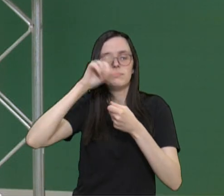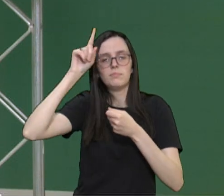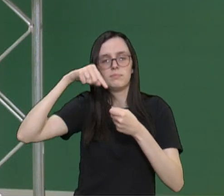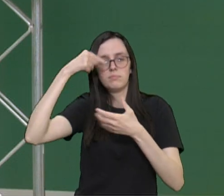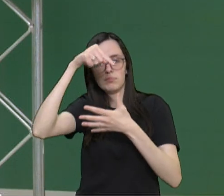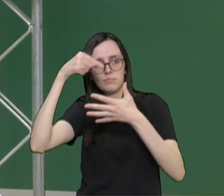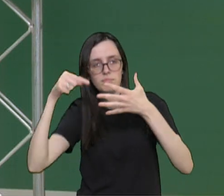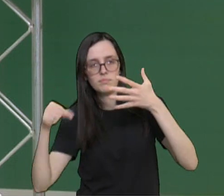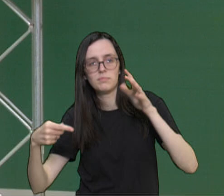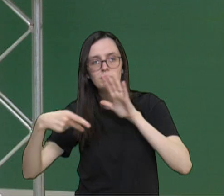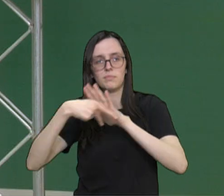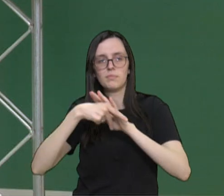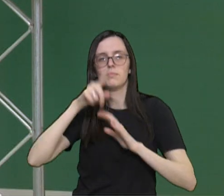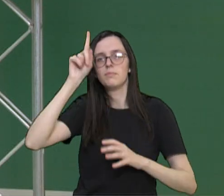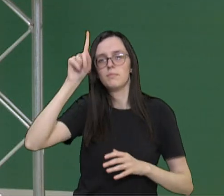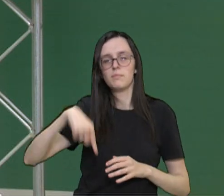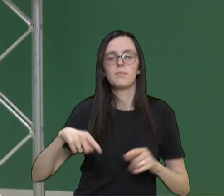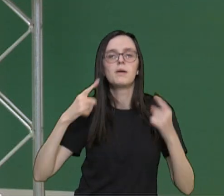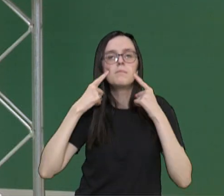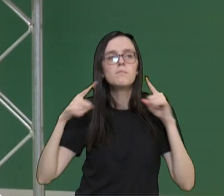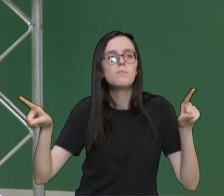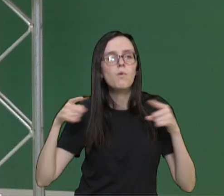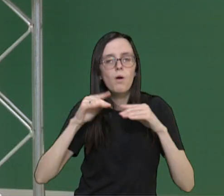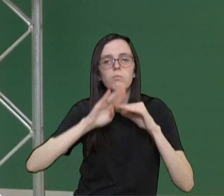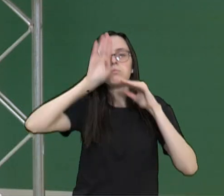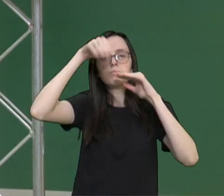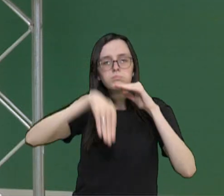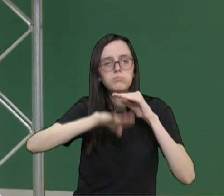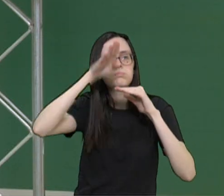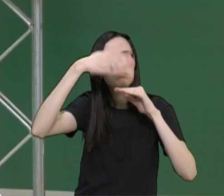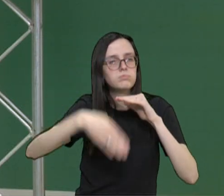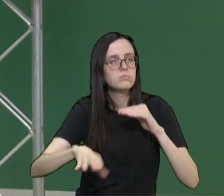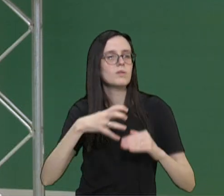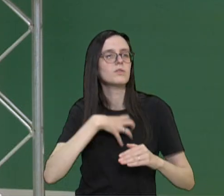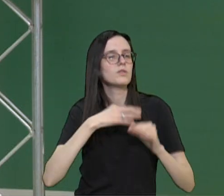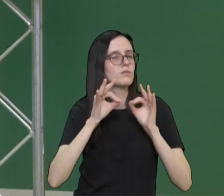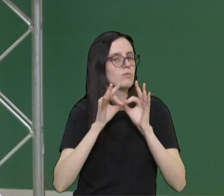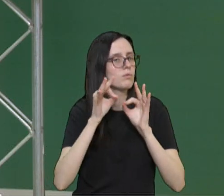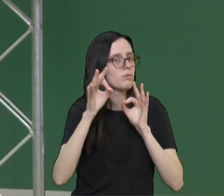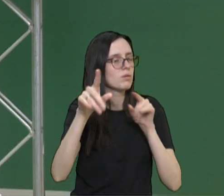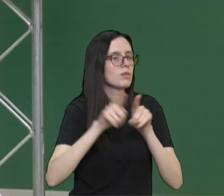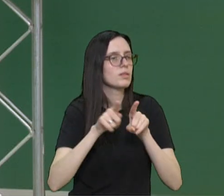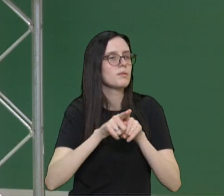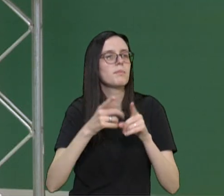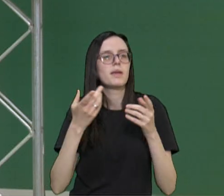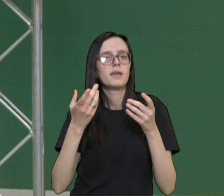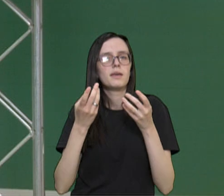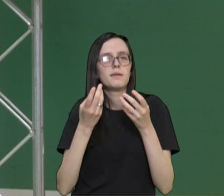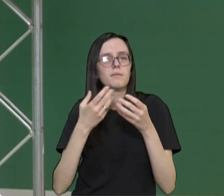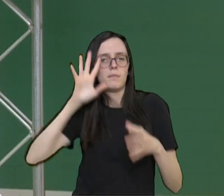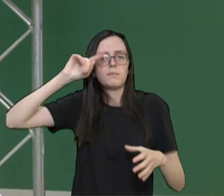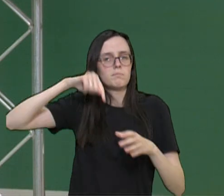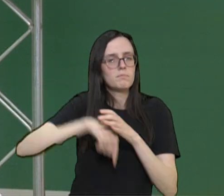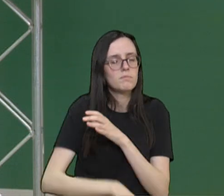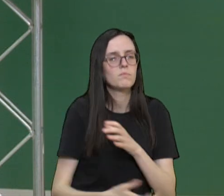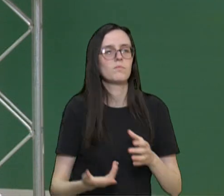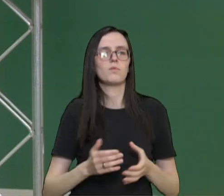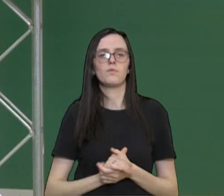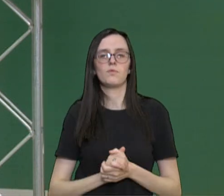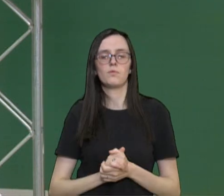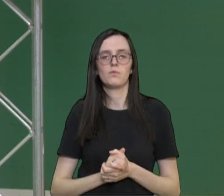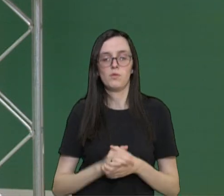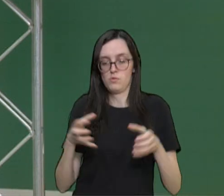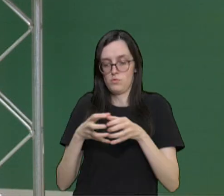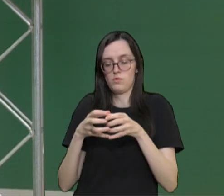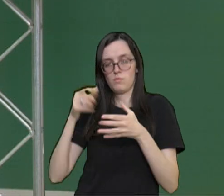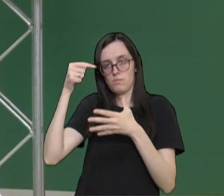a altura, a duração, a intensidade e a densidade. A composição, os elementos da música é